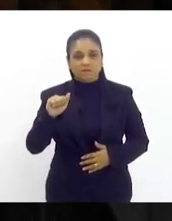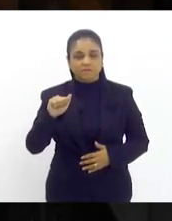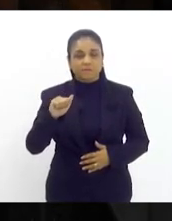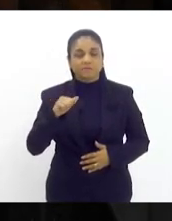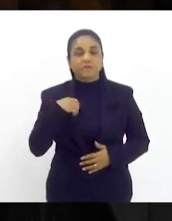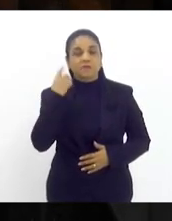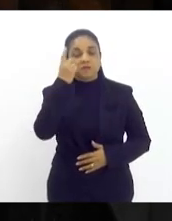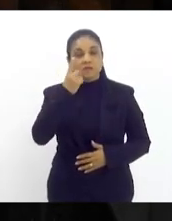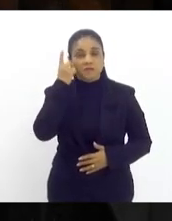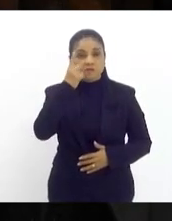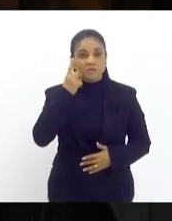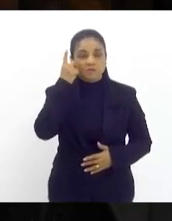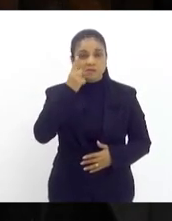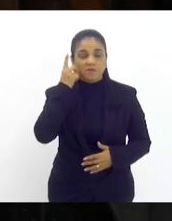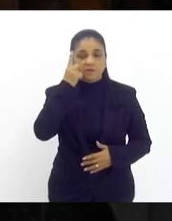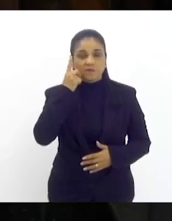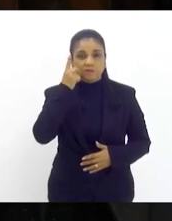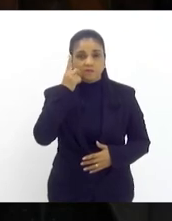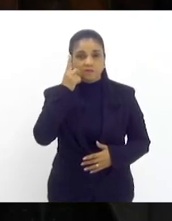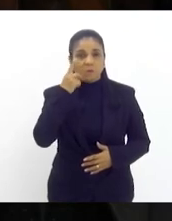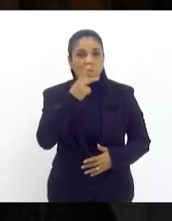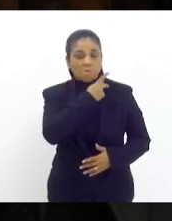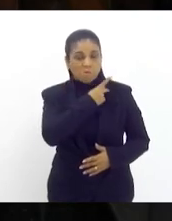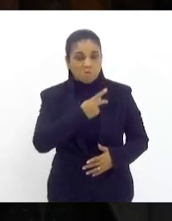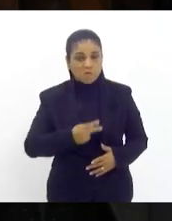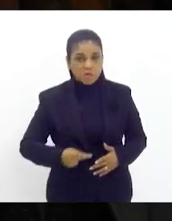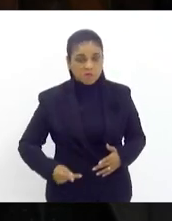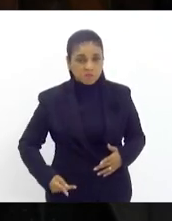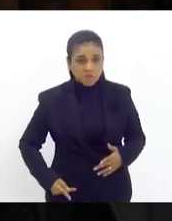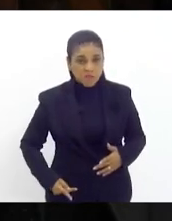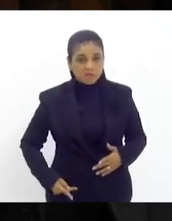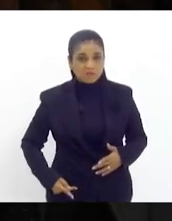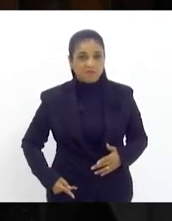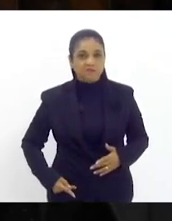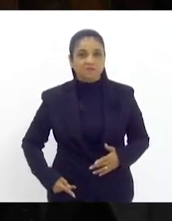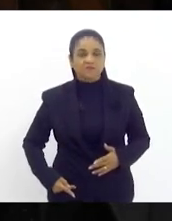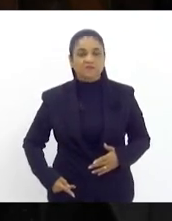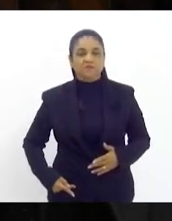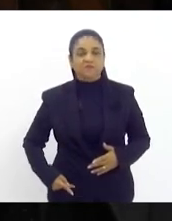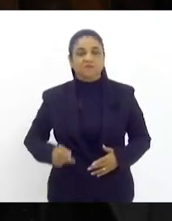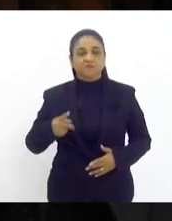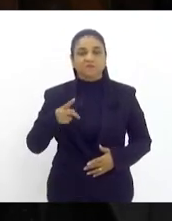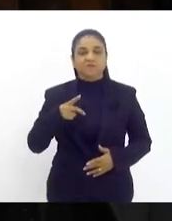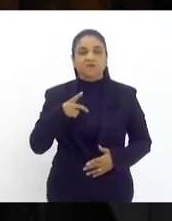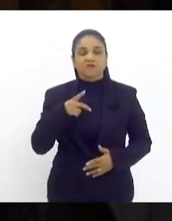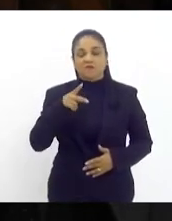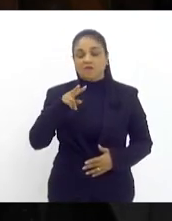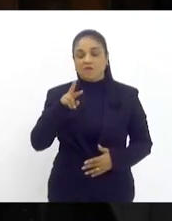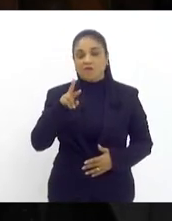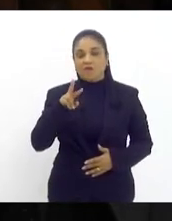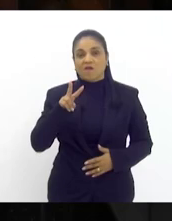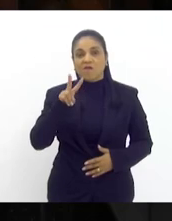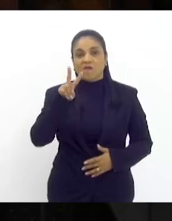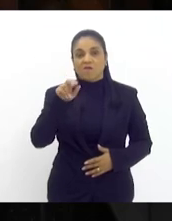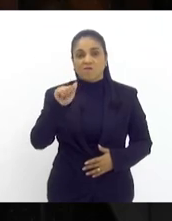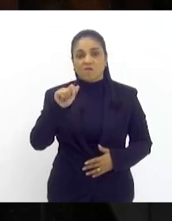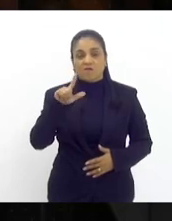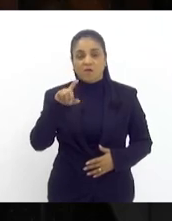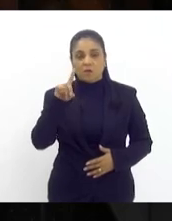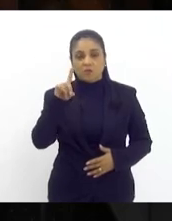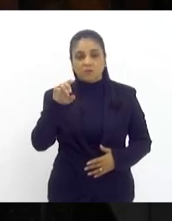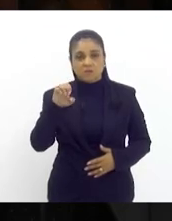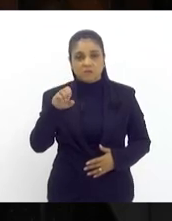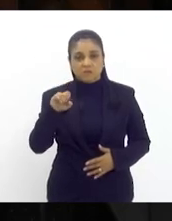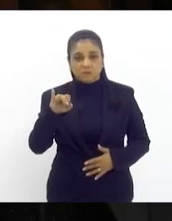senhor Deputado Presidente com a de juvante Deputado Valdeci da Saúde